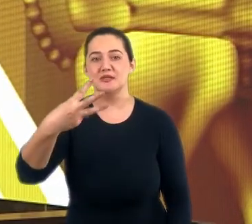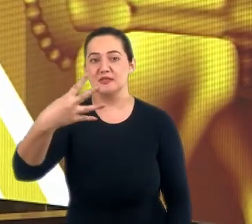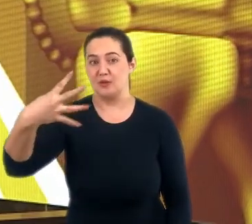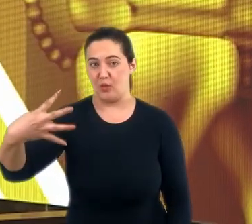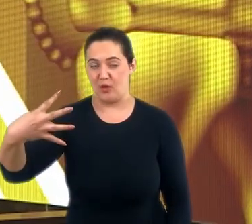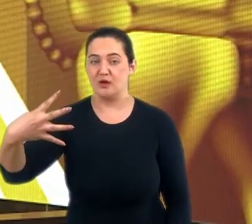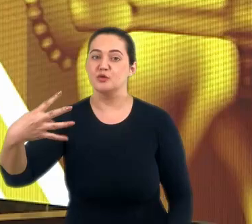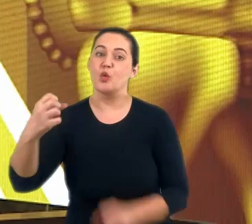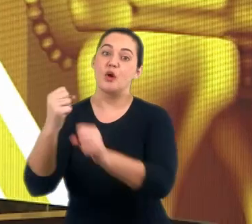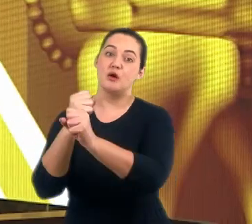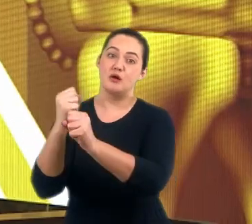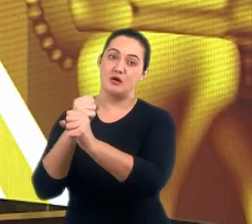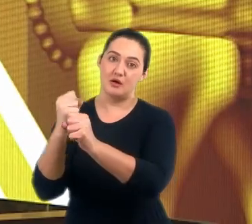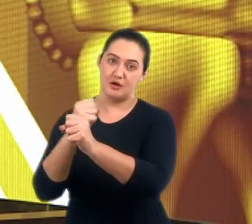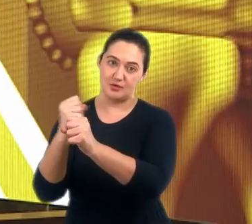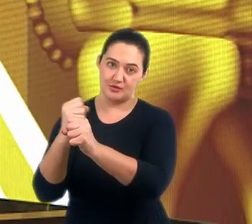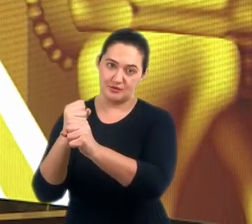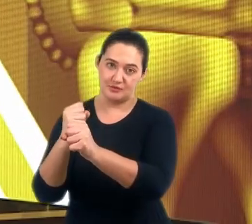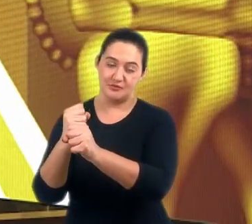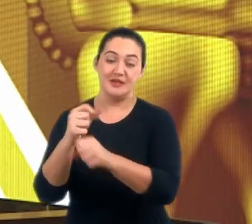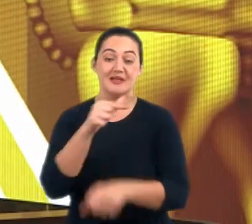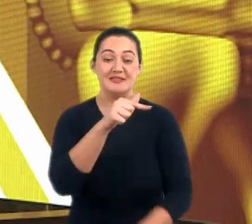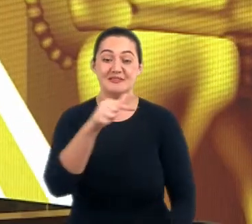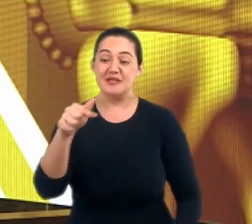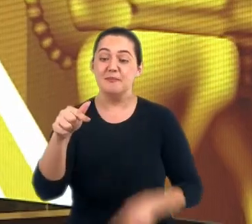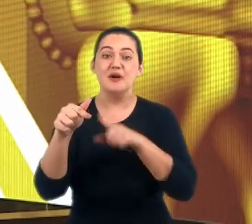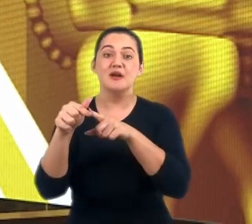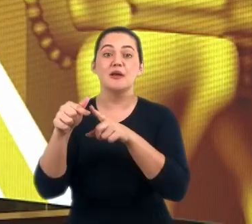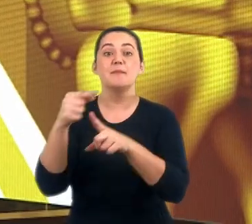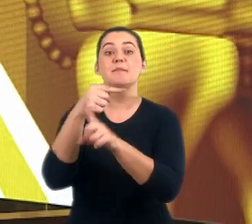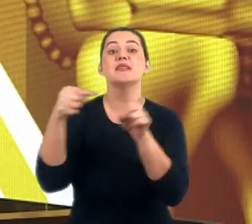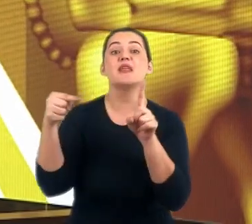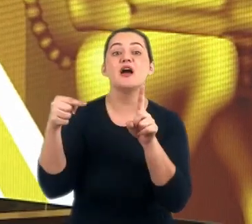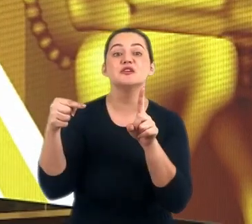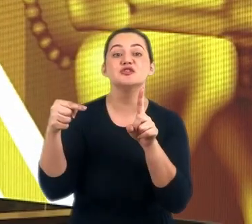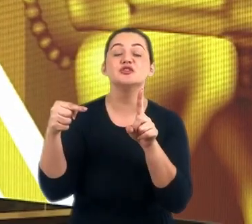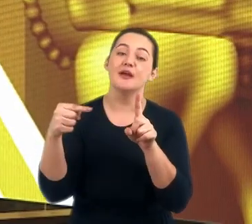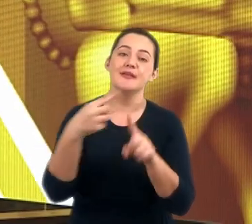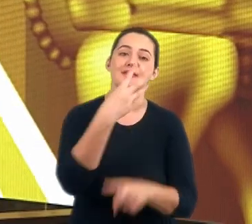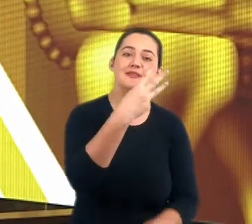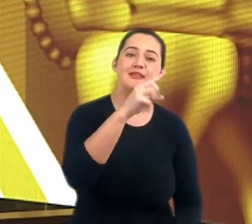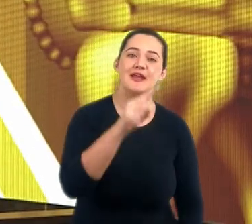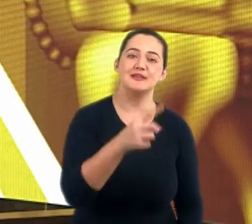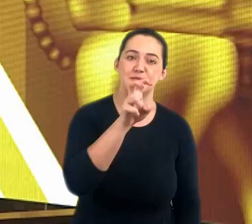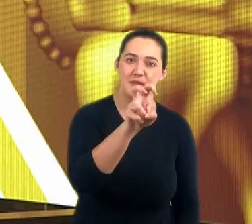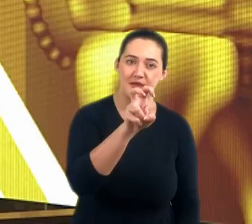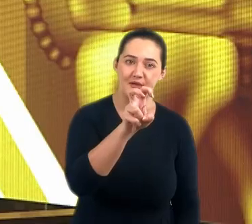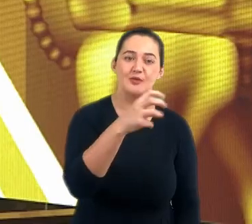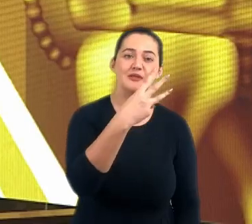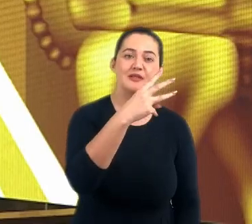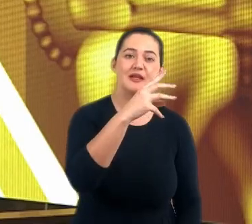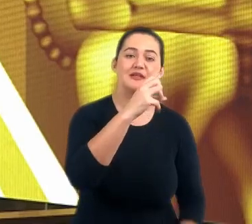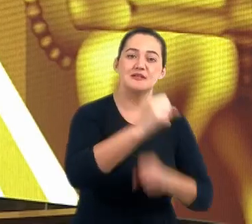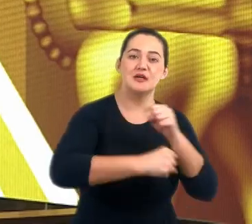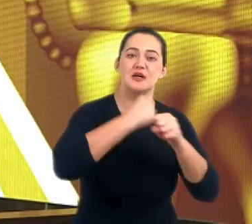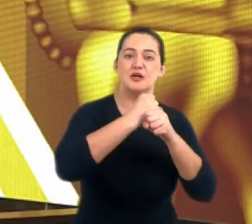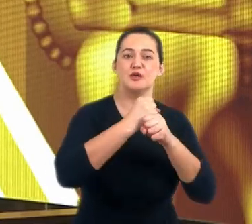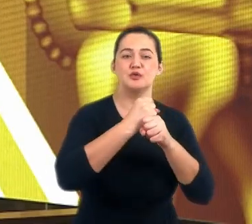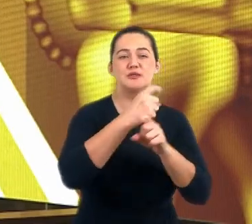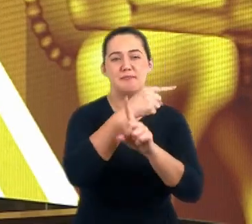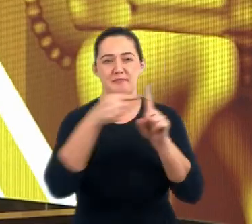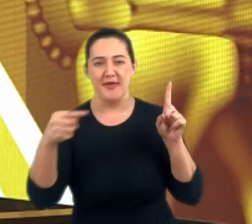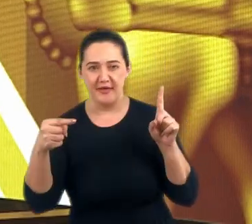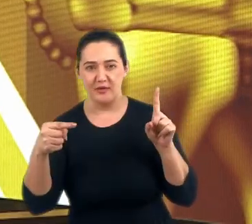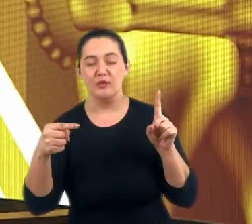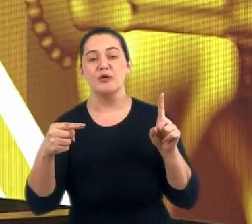434 anos. E a metade da última semana, ou seja, 3 anos e meio, seria quando